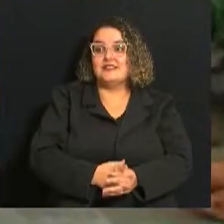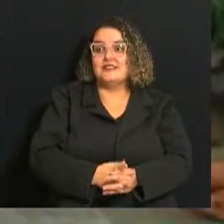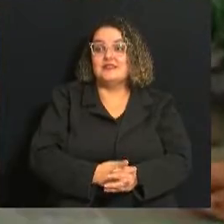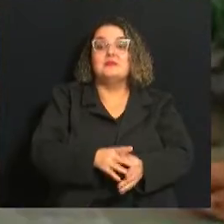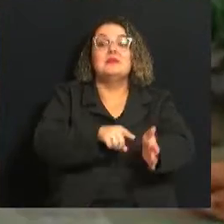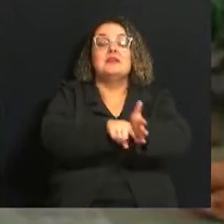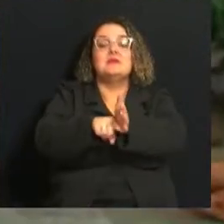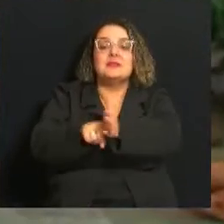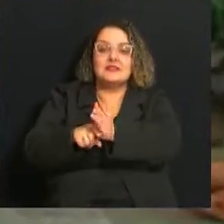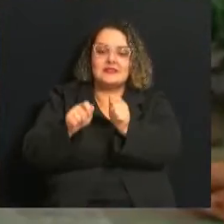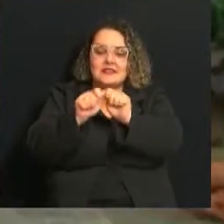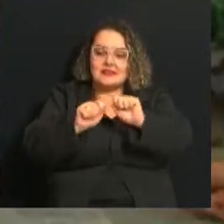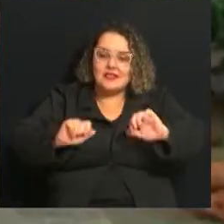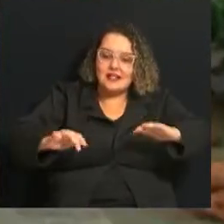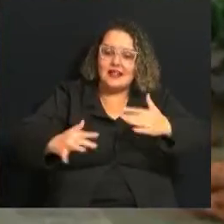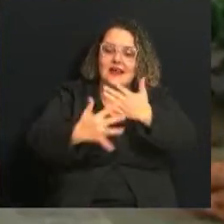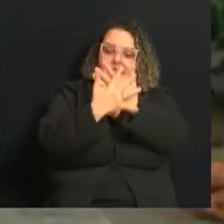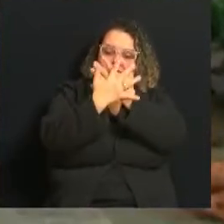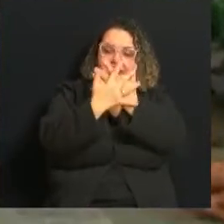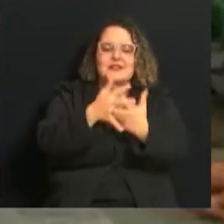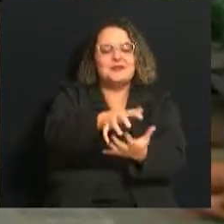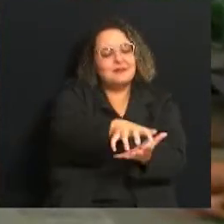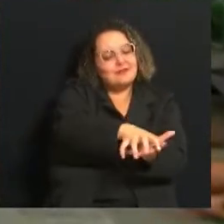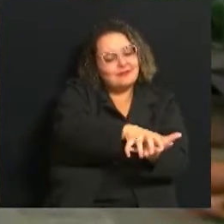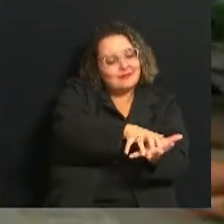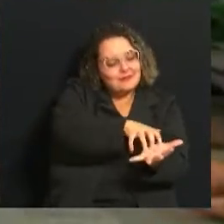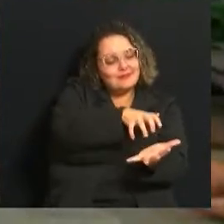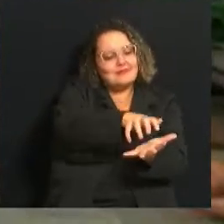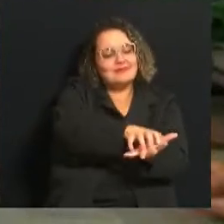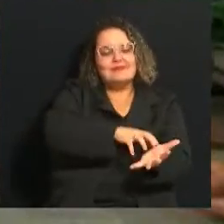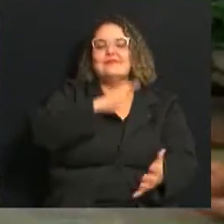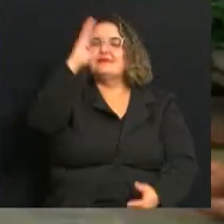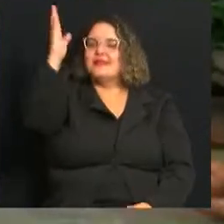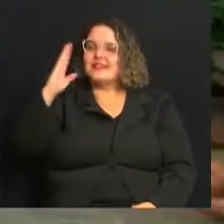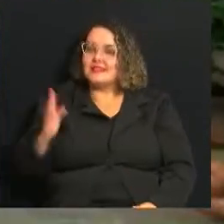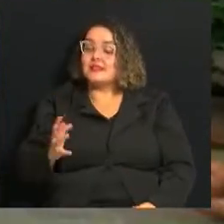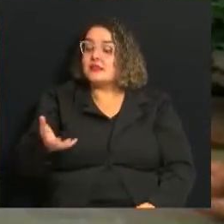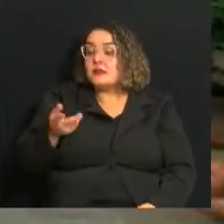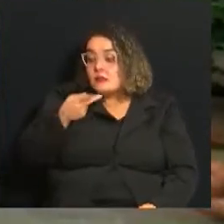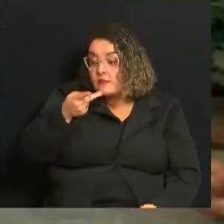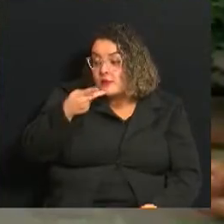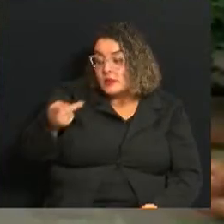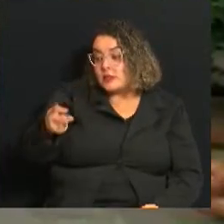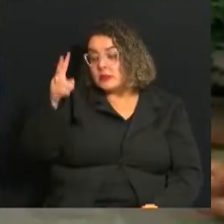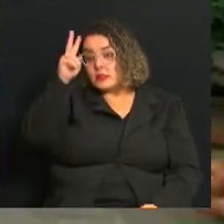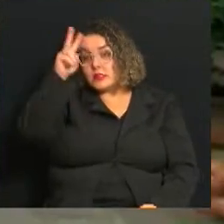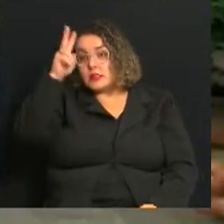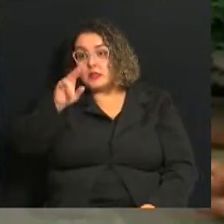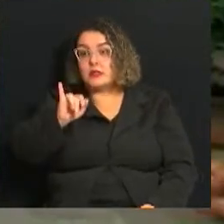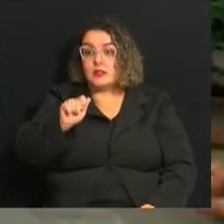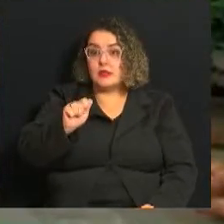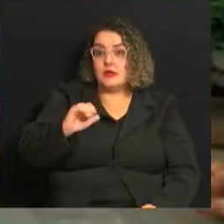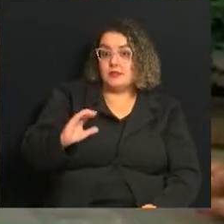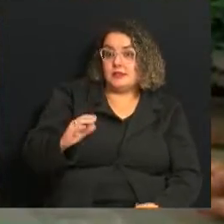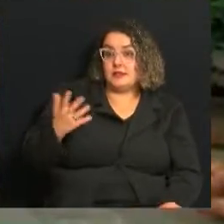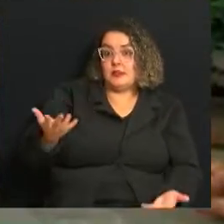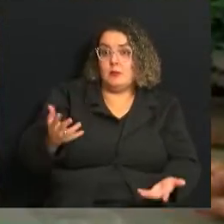agrícola brasileira. Bom, primeiramente gostaria que o senhor falasse um pouco a respeito aí da história do IAC, enfim,